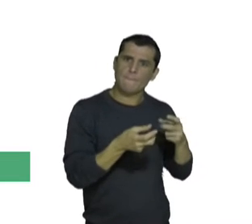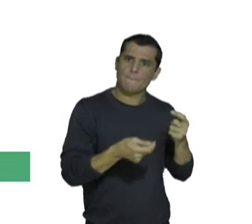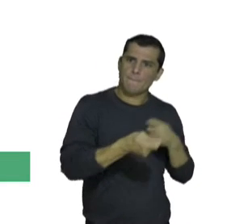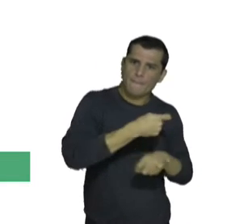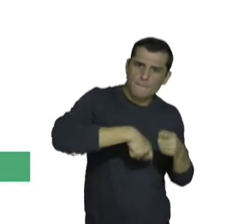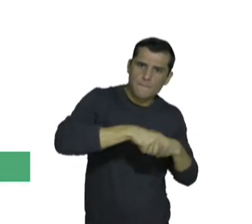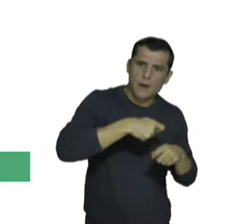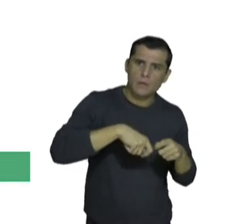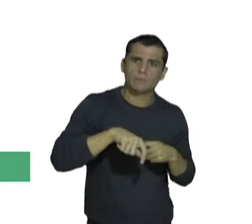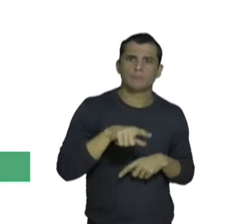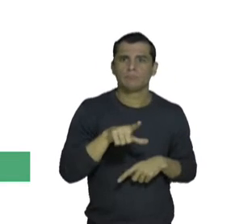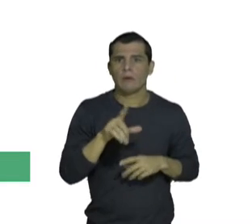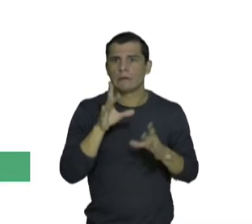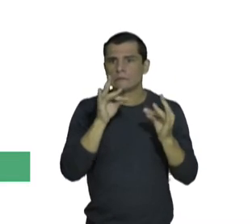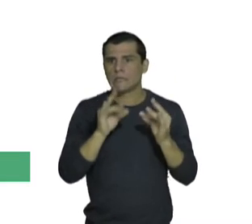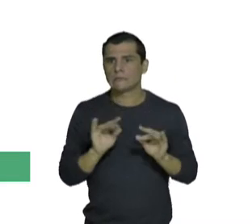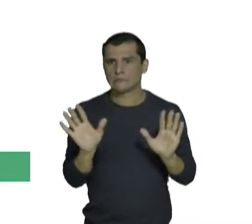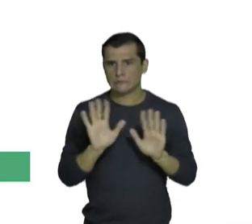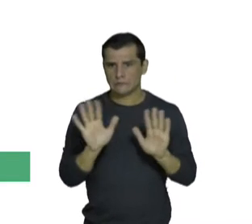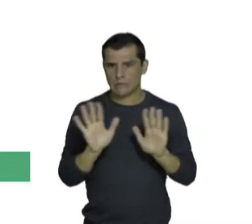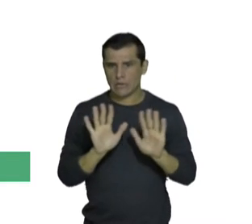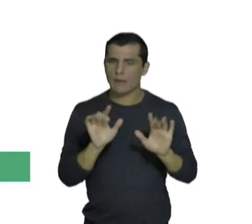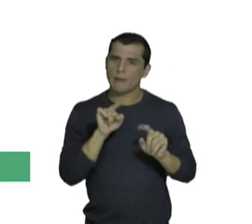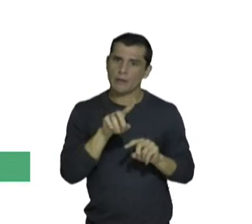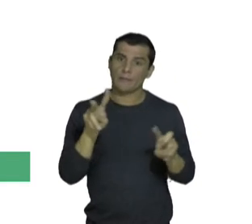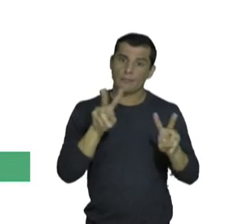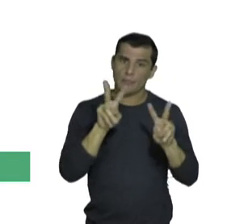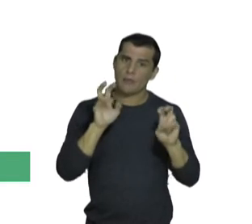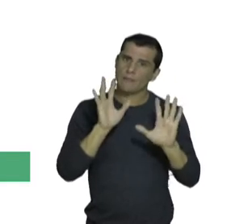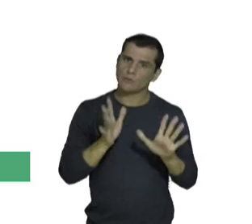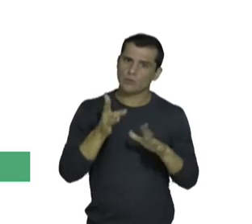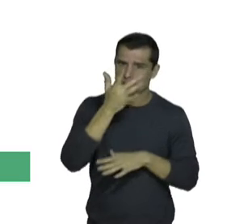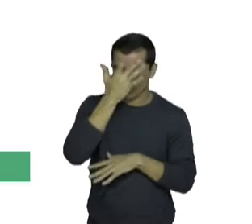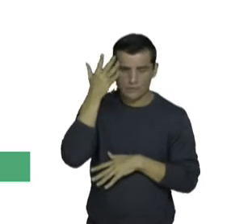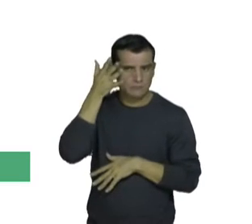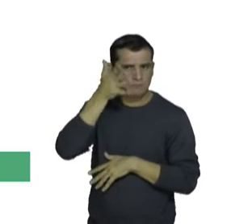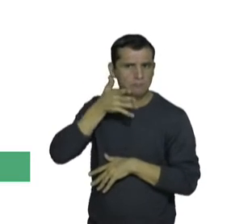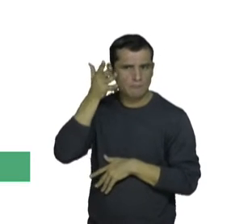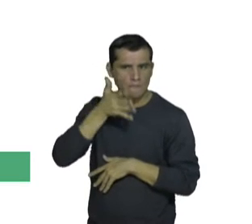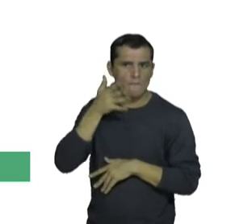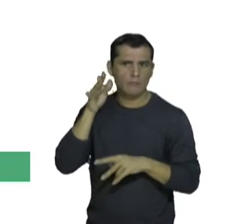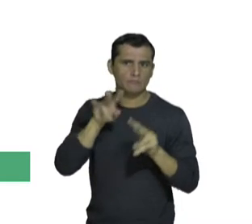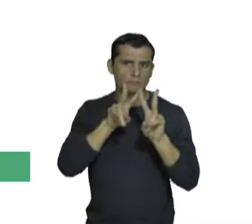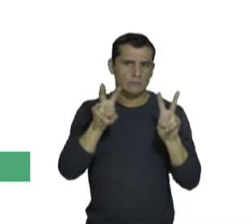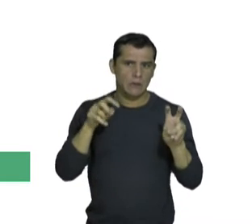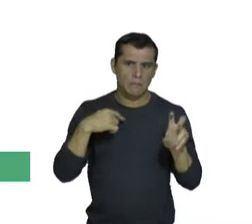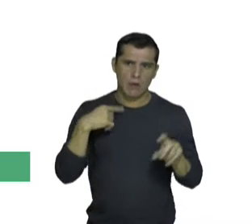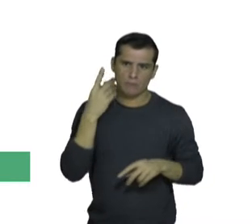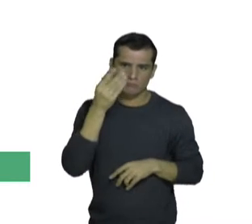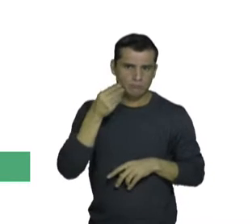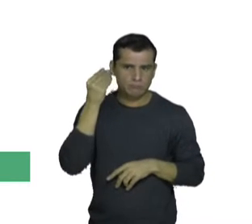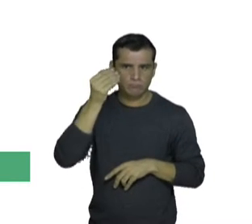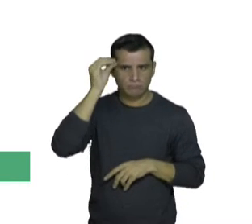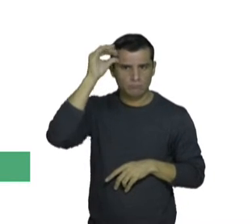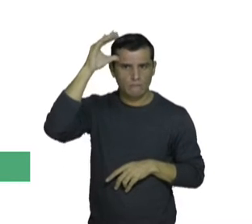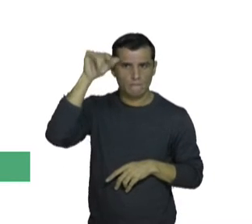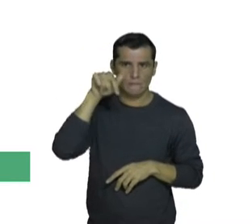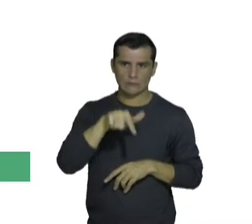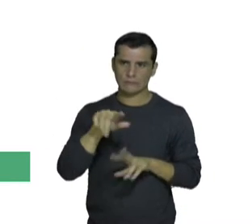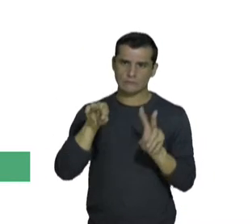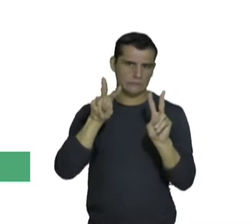vi que houveram muitas explanações de tema e muita gente muito bem preparado para isso e eu não sou experte disso né